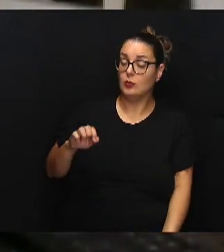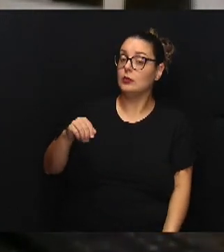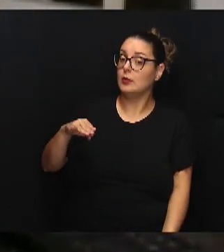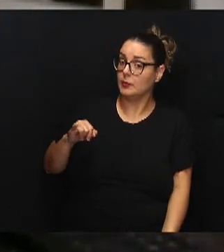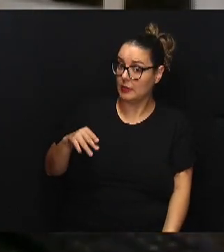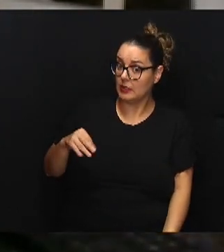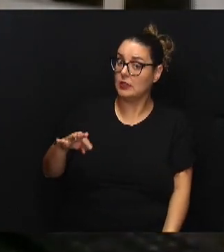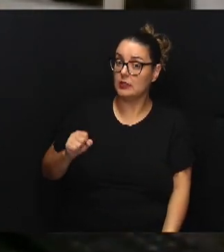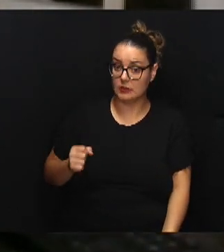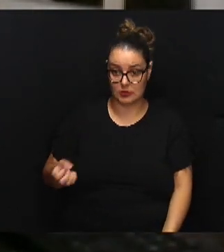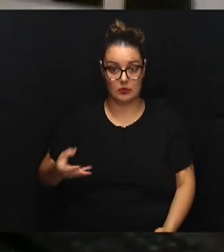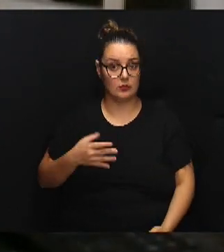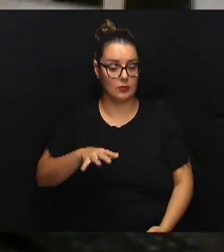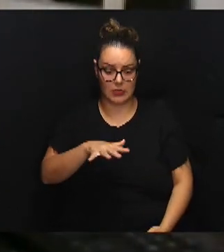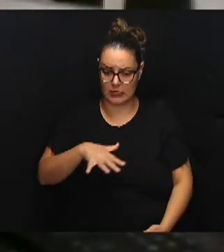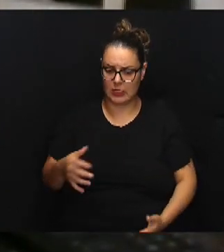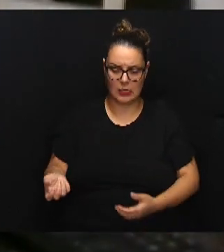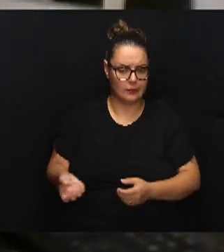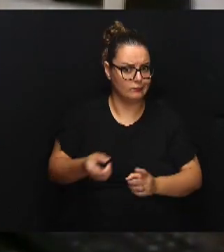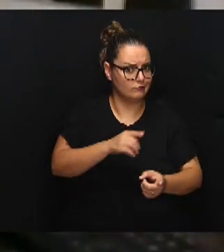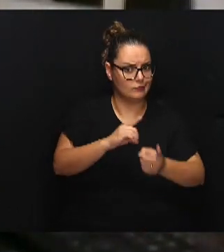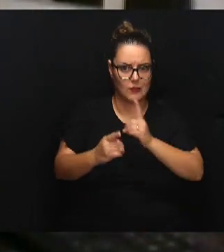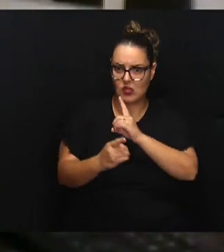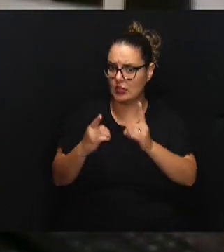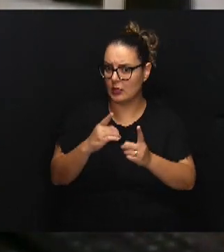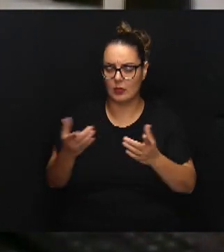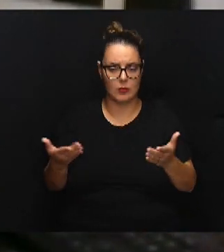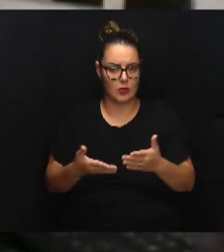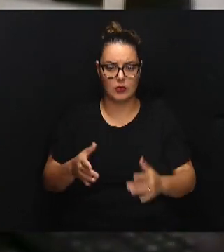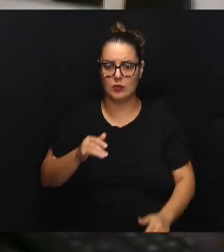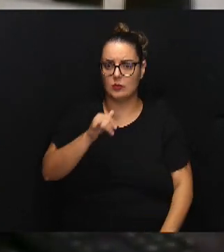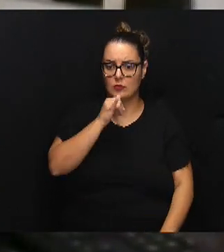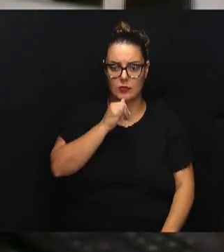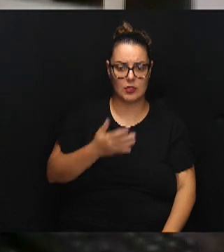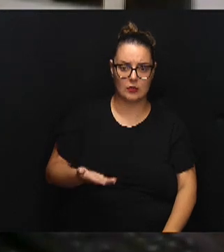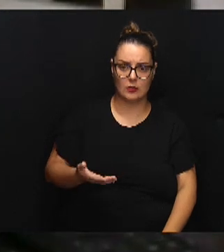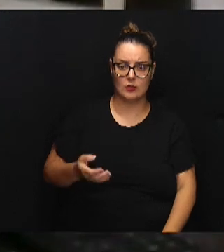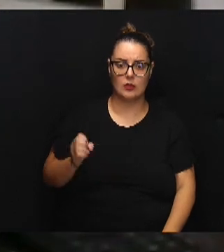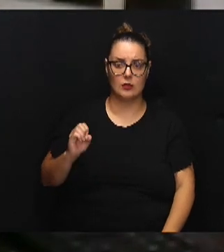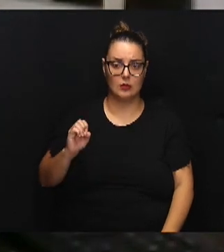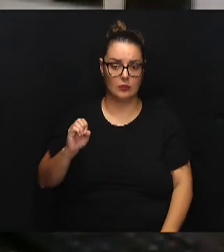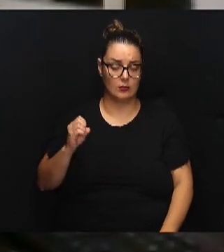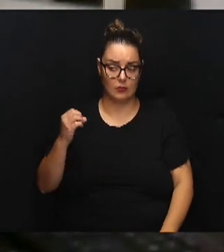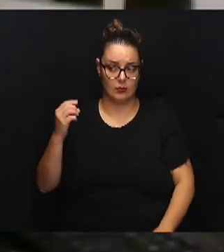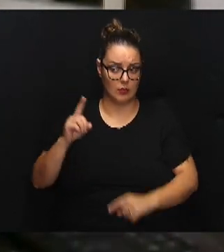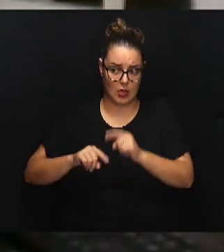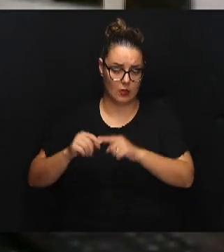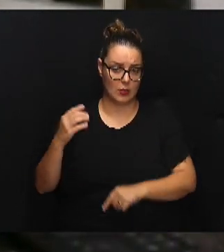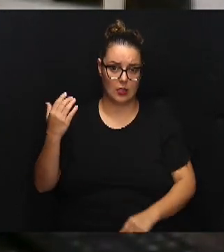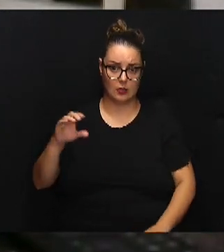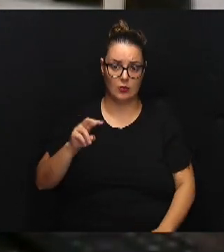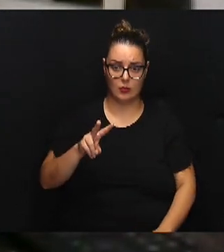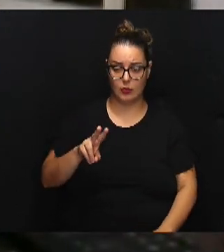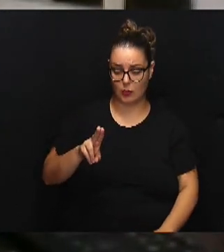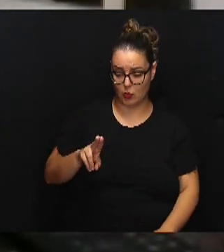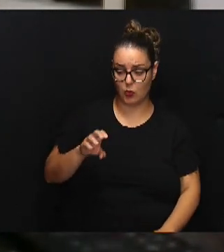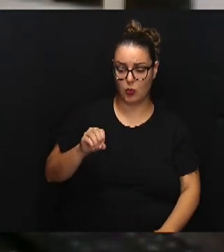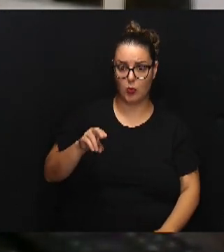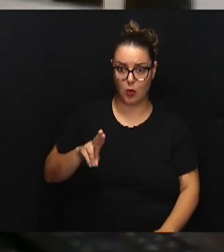essa área ela é dinâmica, né? Hoje, por exemplo, apareceu até uma matéria no UOL recentemente falando das substâncias per- e